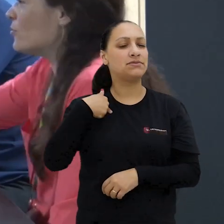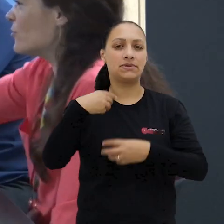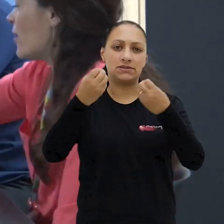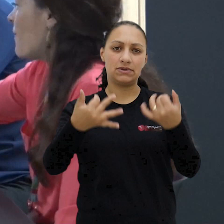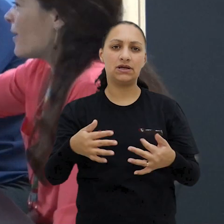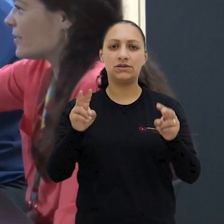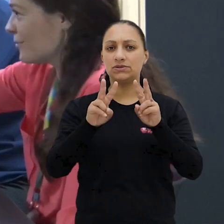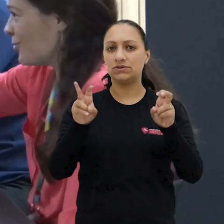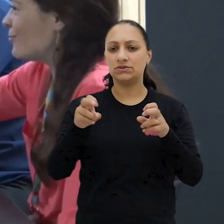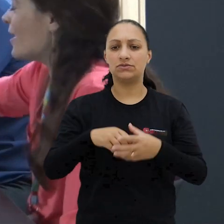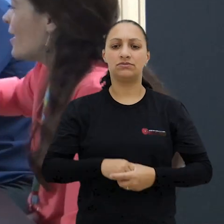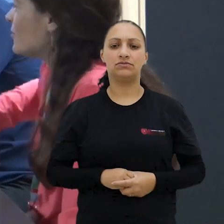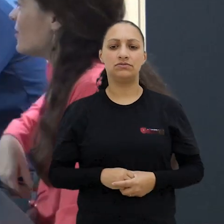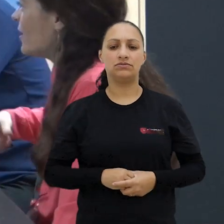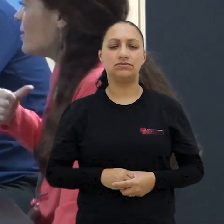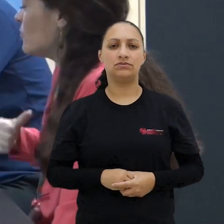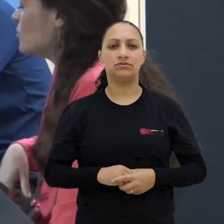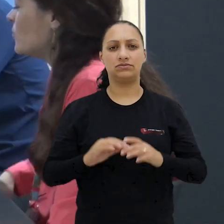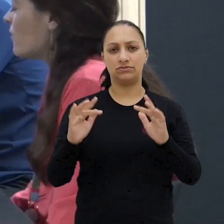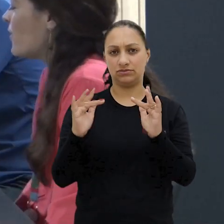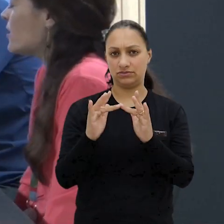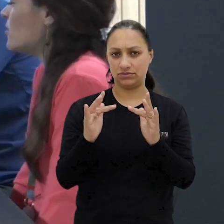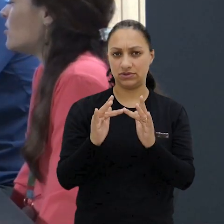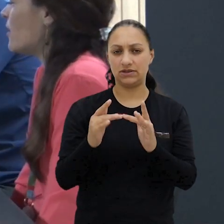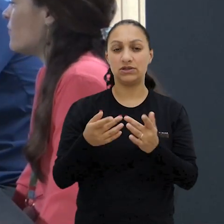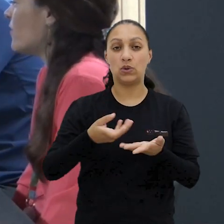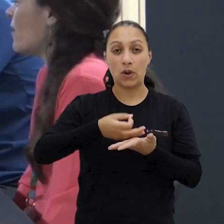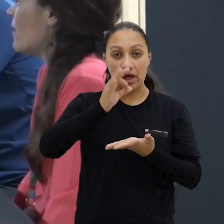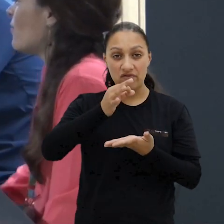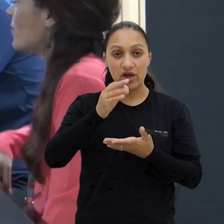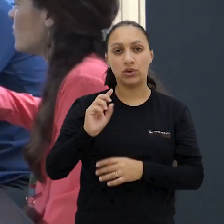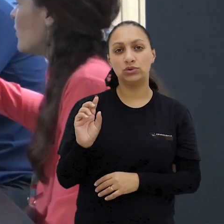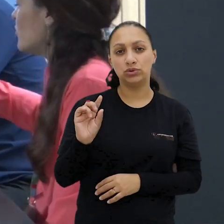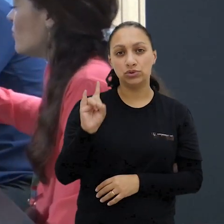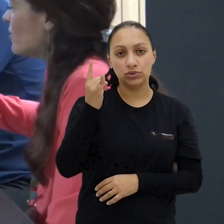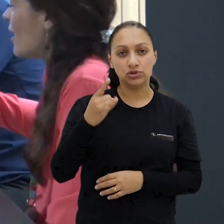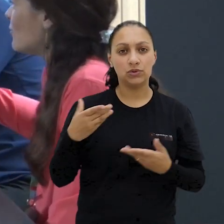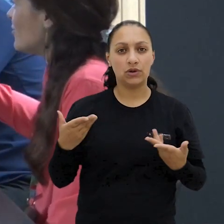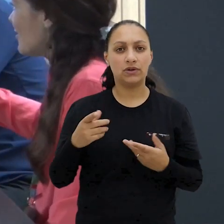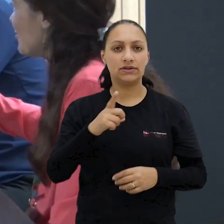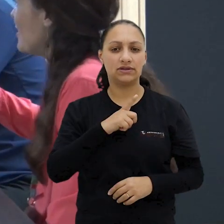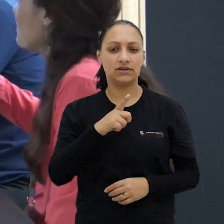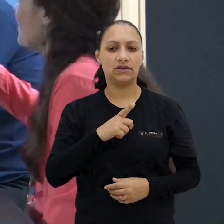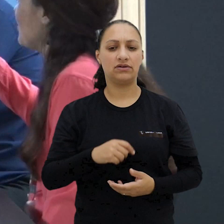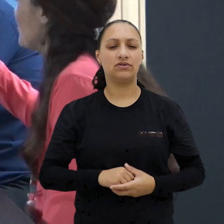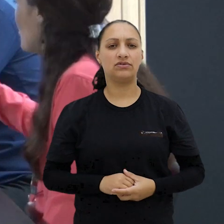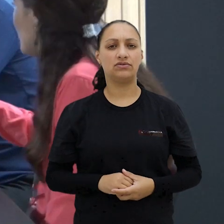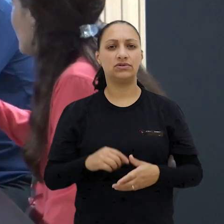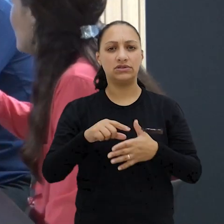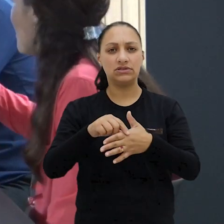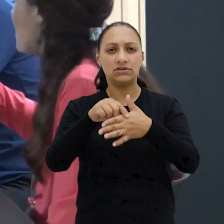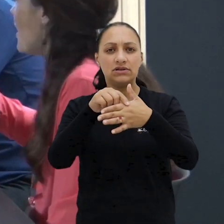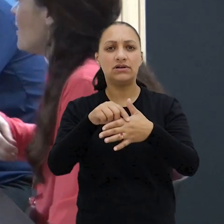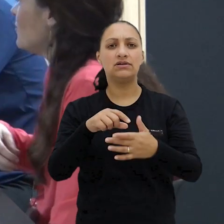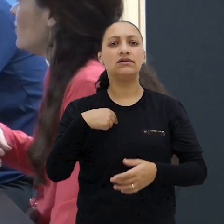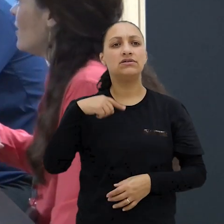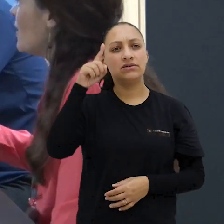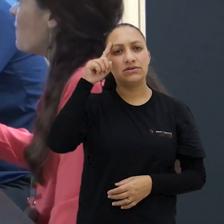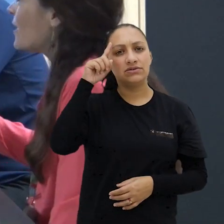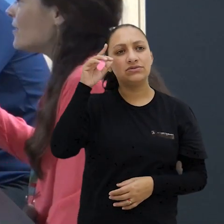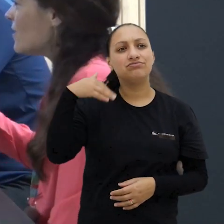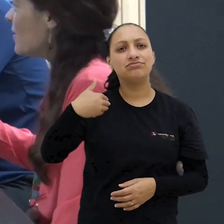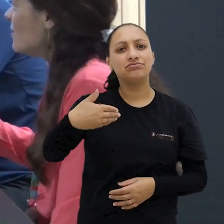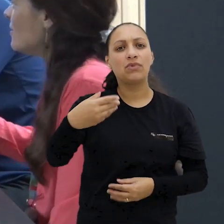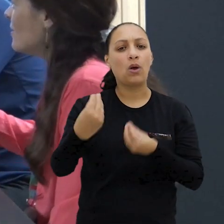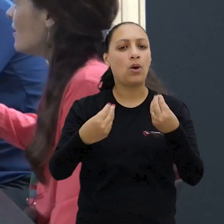sobre a questão do contrato, que nem esse último café que a gente teve. A gente falou de contrato híbrido, rotina de